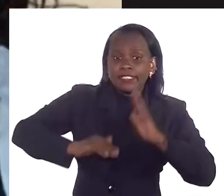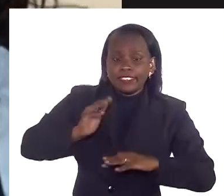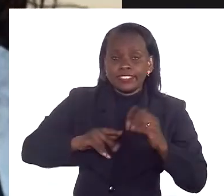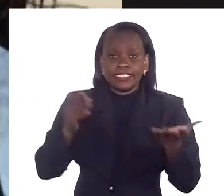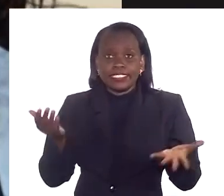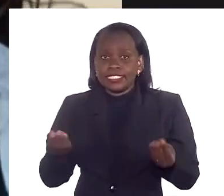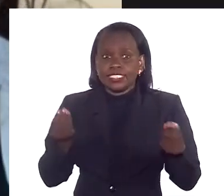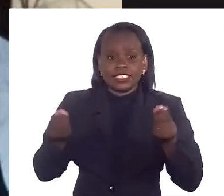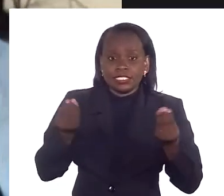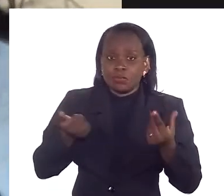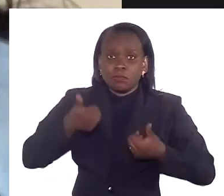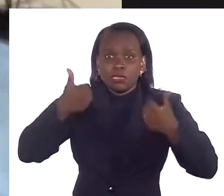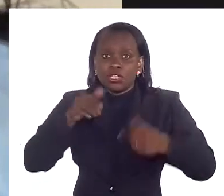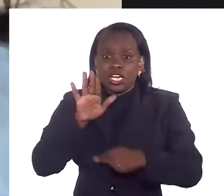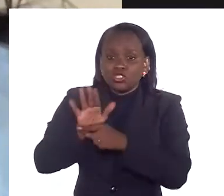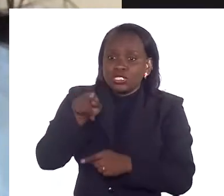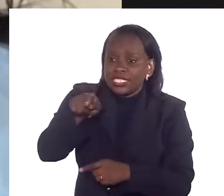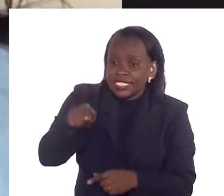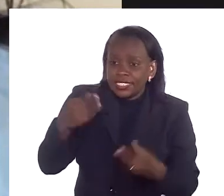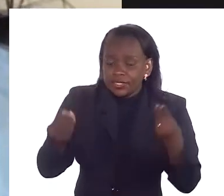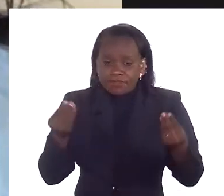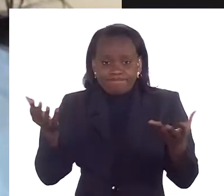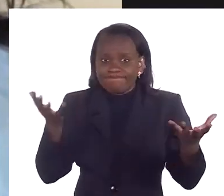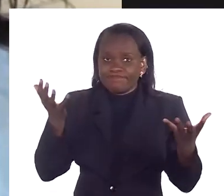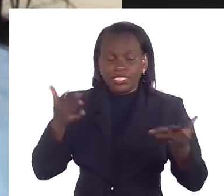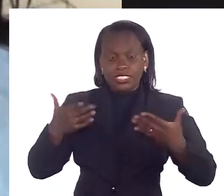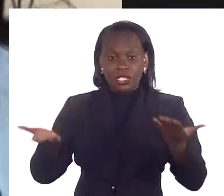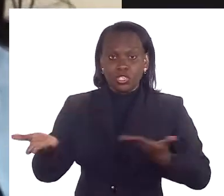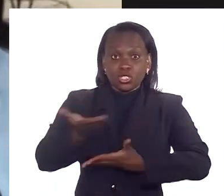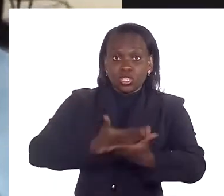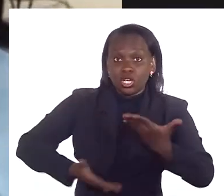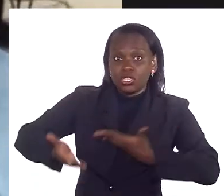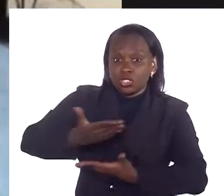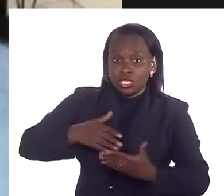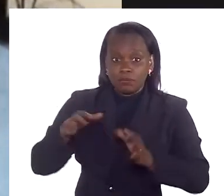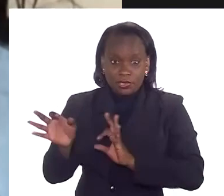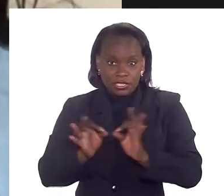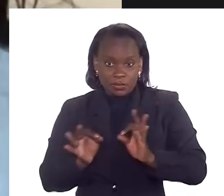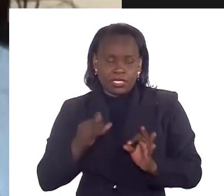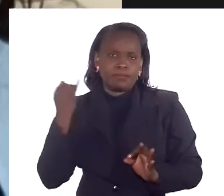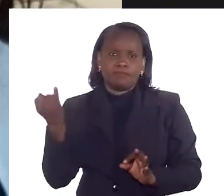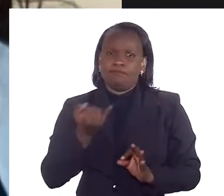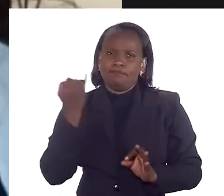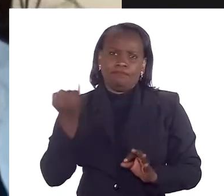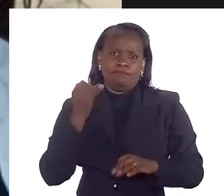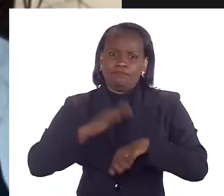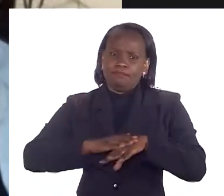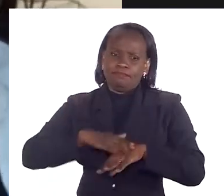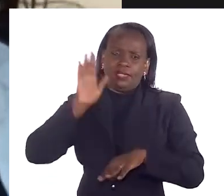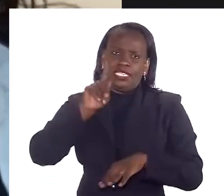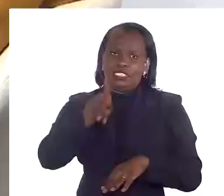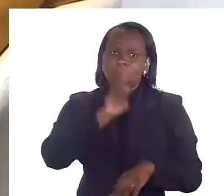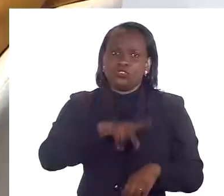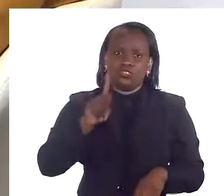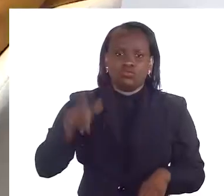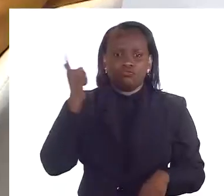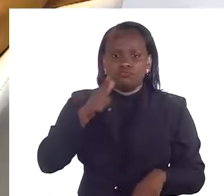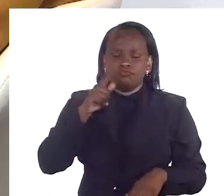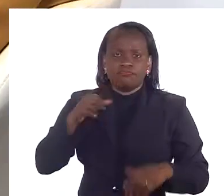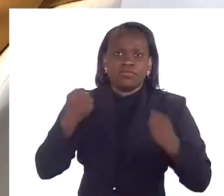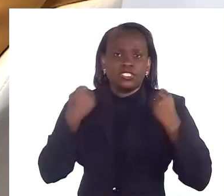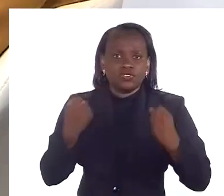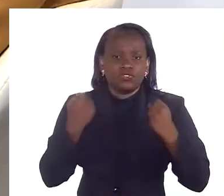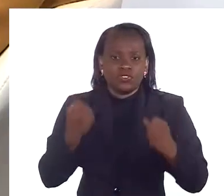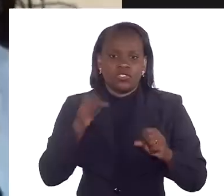melhor técnica, qual é o melhor meio de se chegar nesse aluno. Então, a troca no planejamento é fundamental para que esse professor